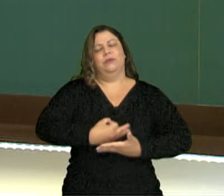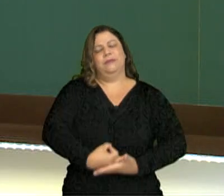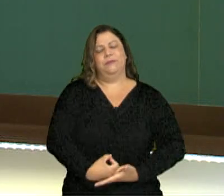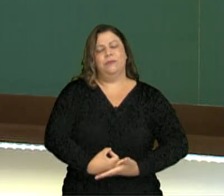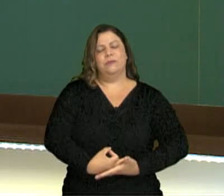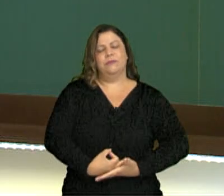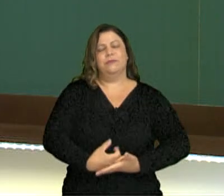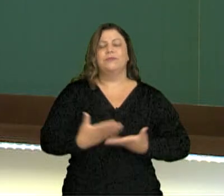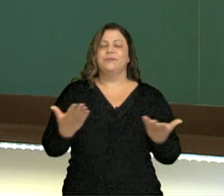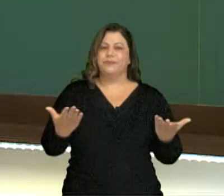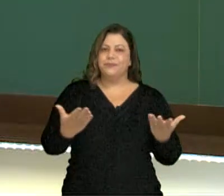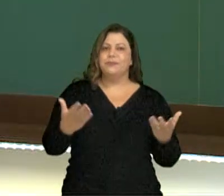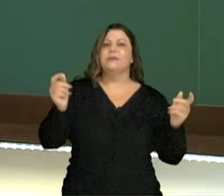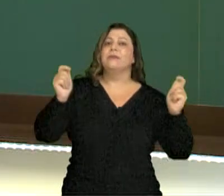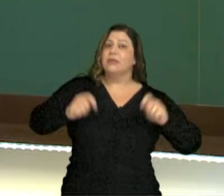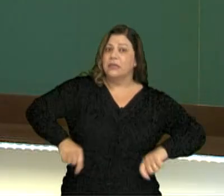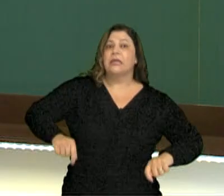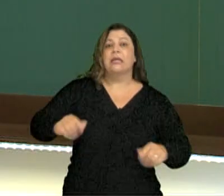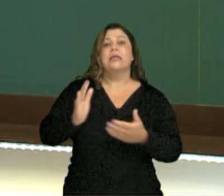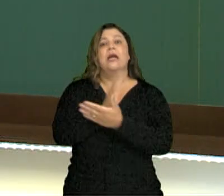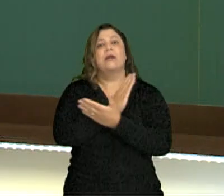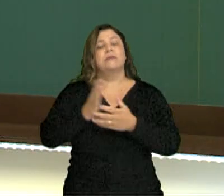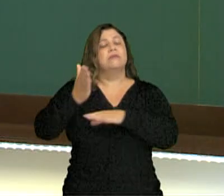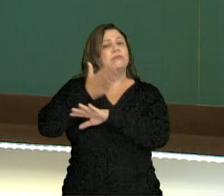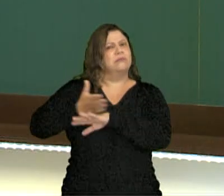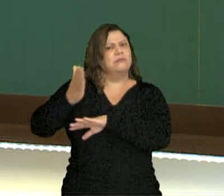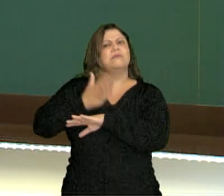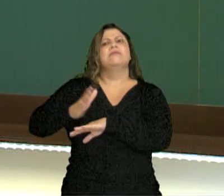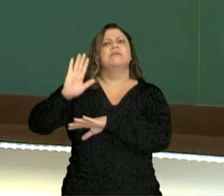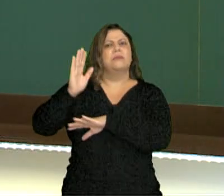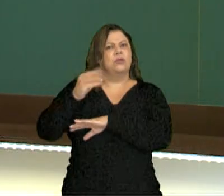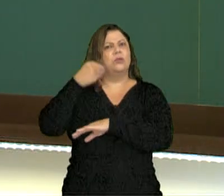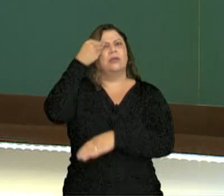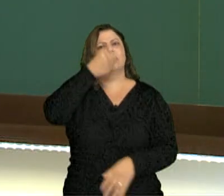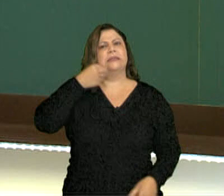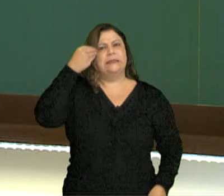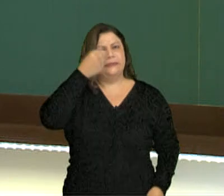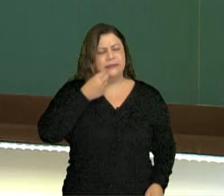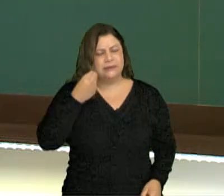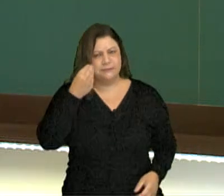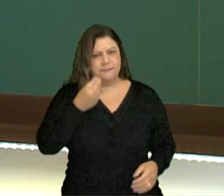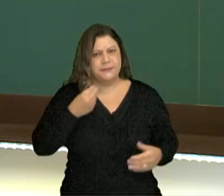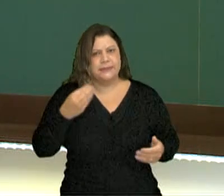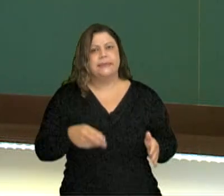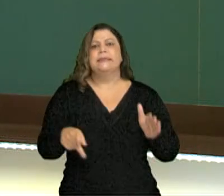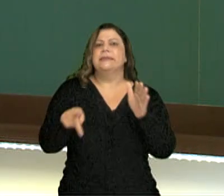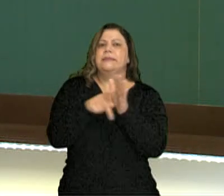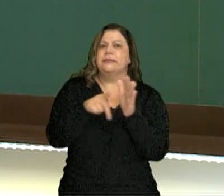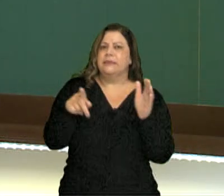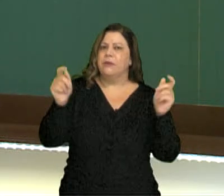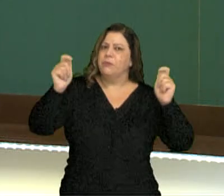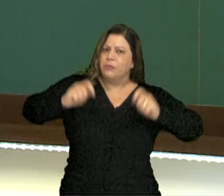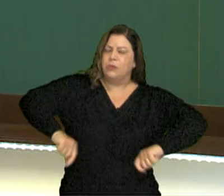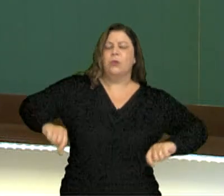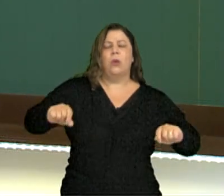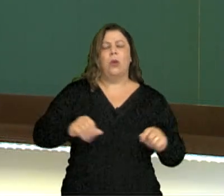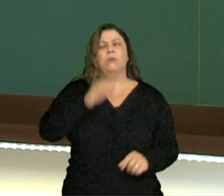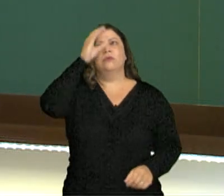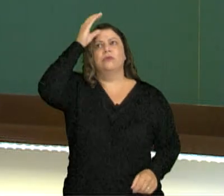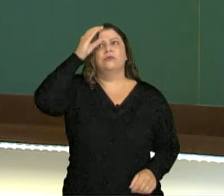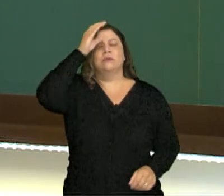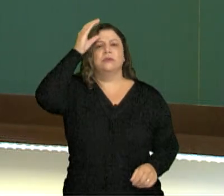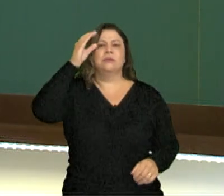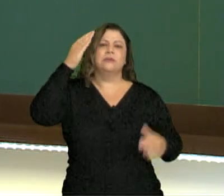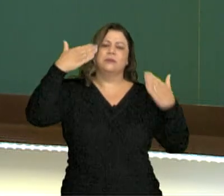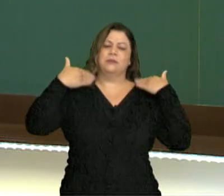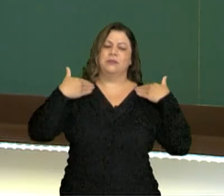uma meditação. Essas práticas já são experiências alternativas das ginásticas de conscientização